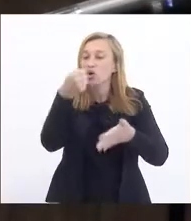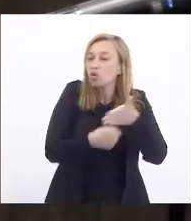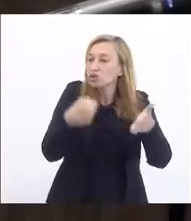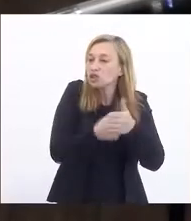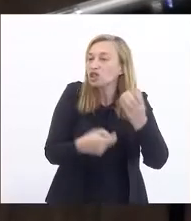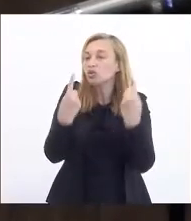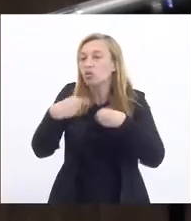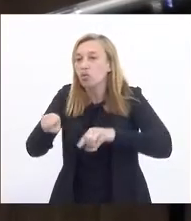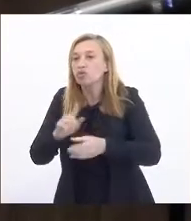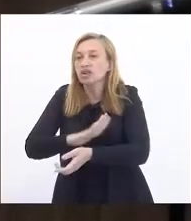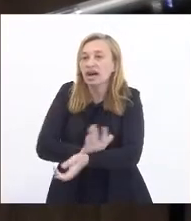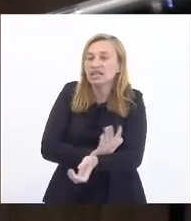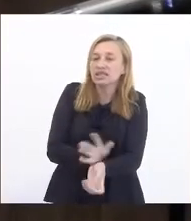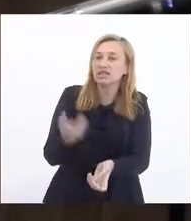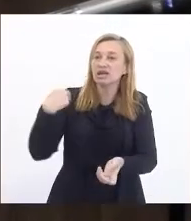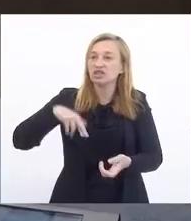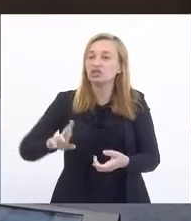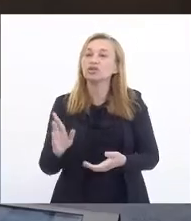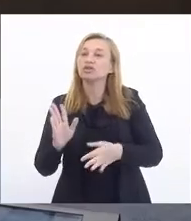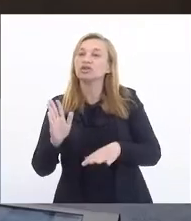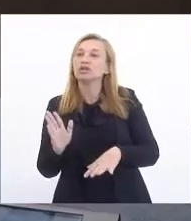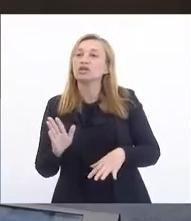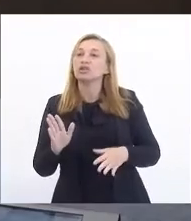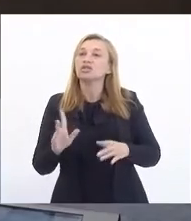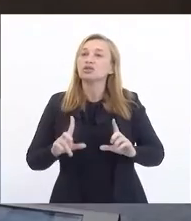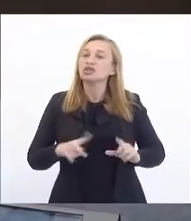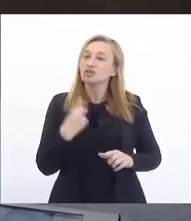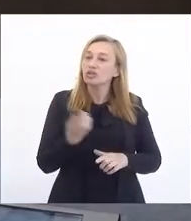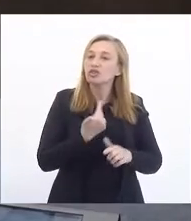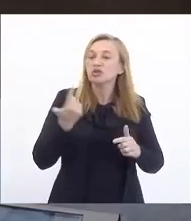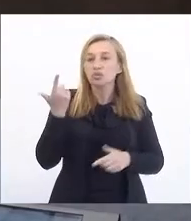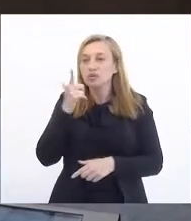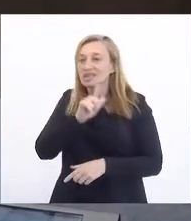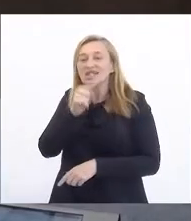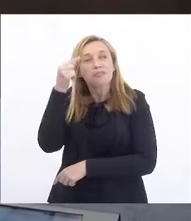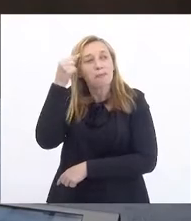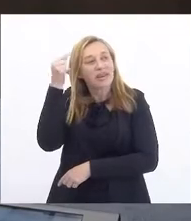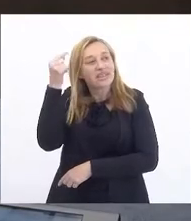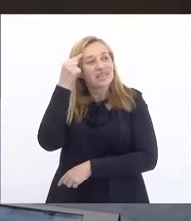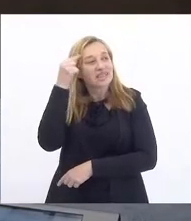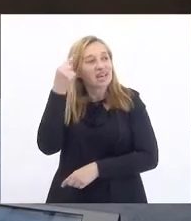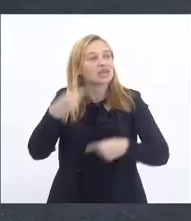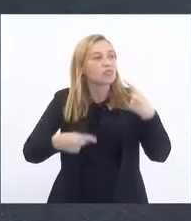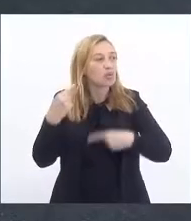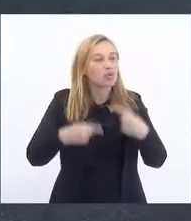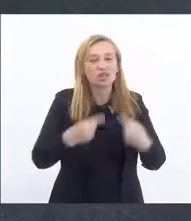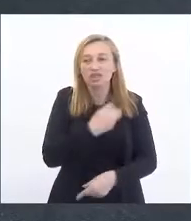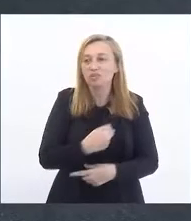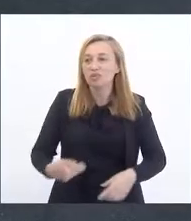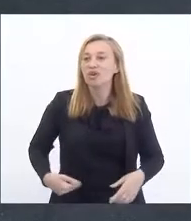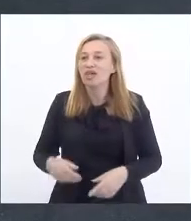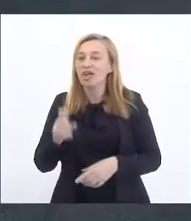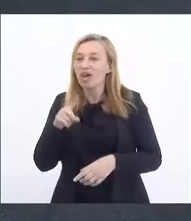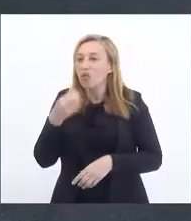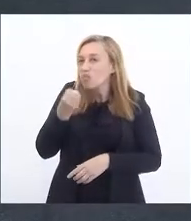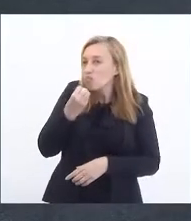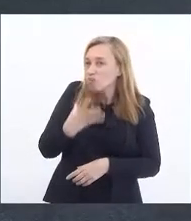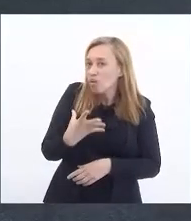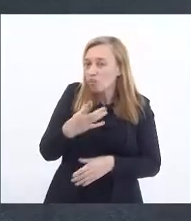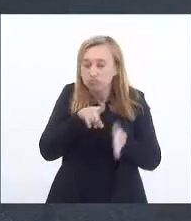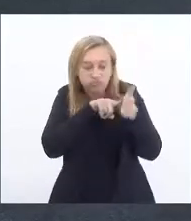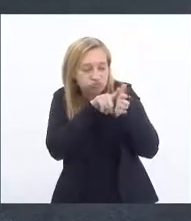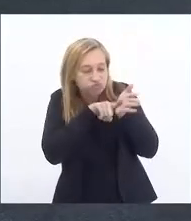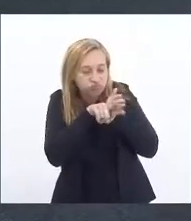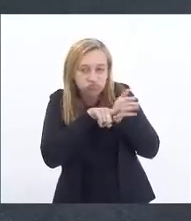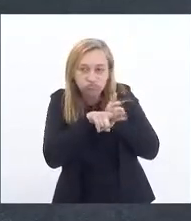o racismo religioso e uma das maneiras de a gente conseguir pensar a política pública é ter um bom diagnóstico ter